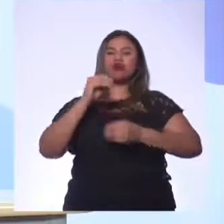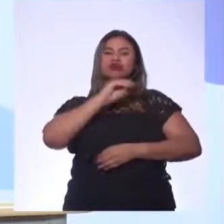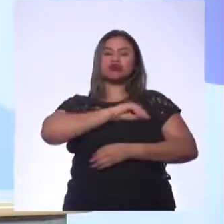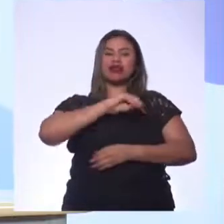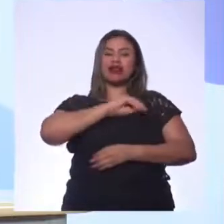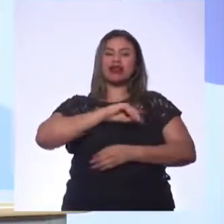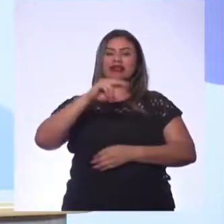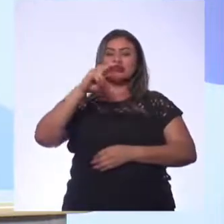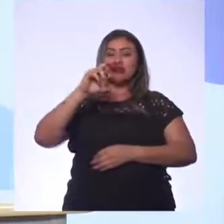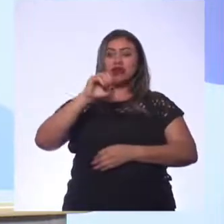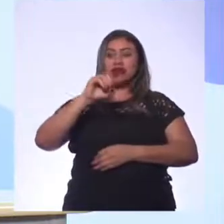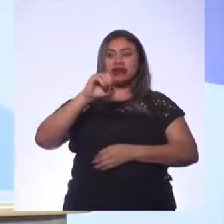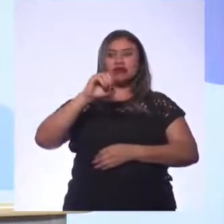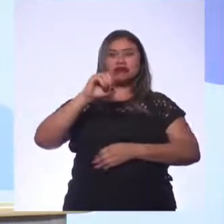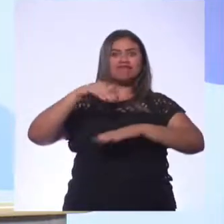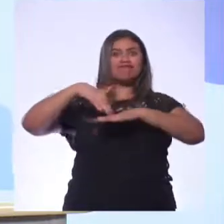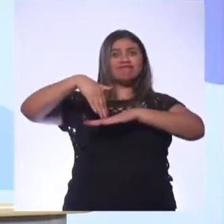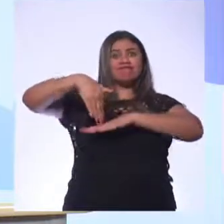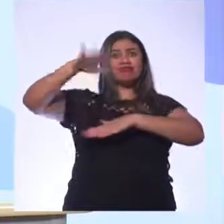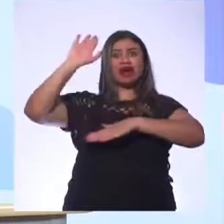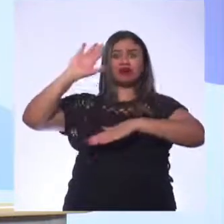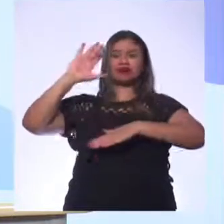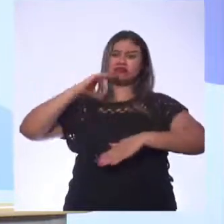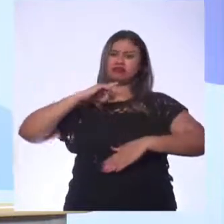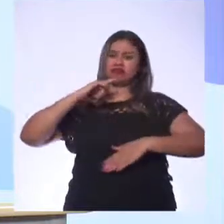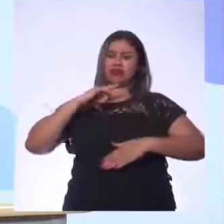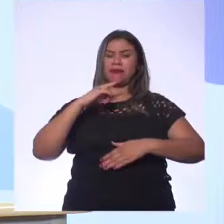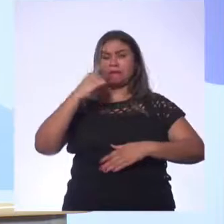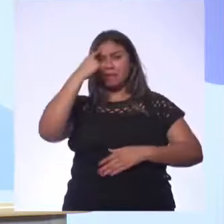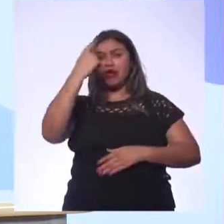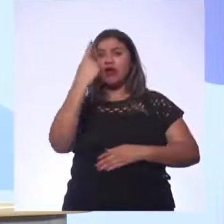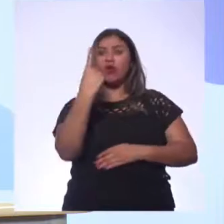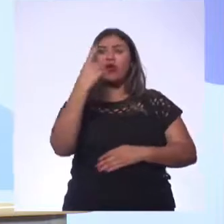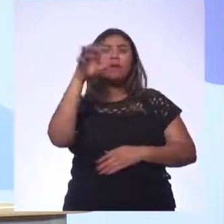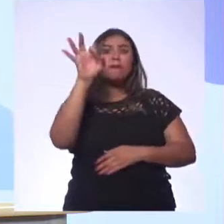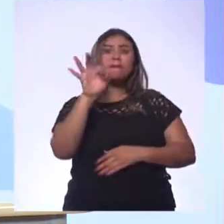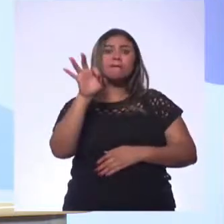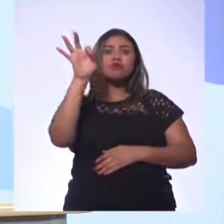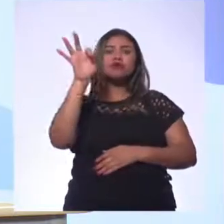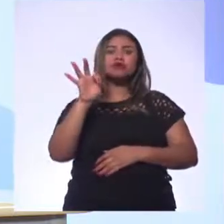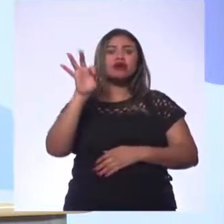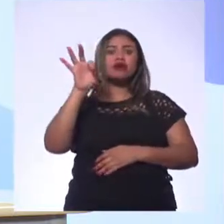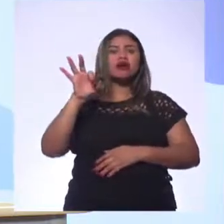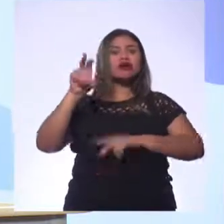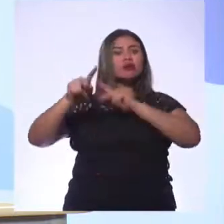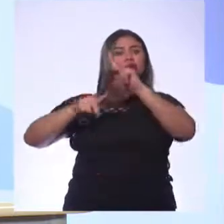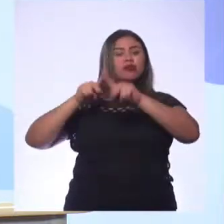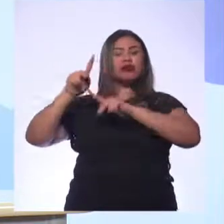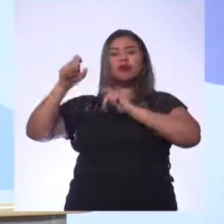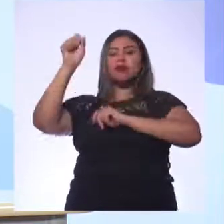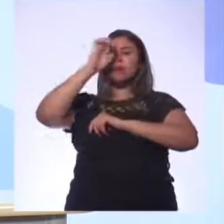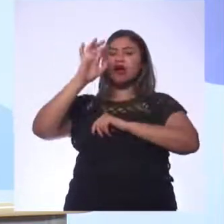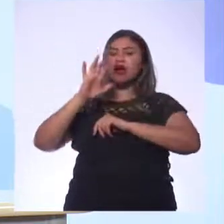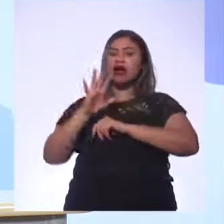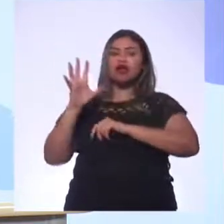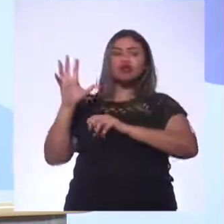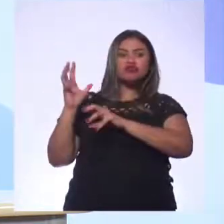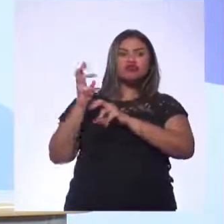Brasil, né? Sim. 1% da população brasileira ganha o equivalente